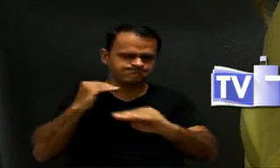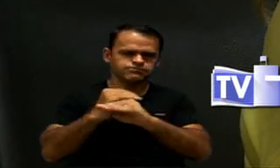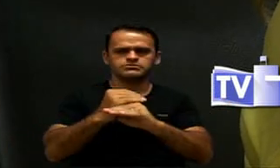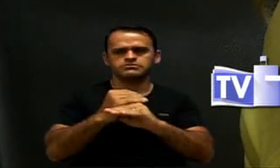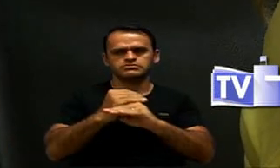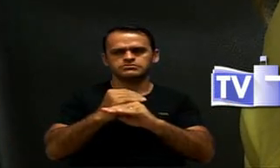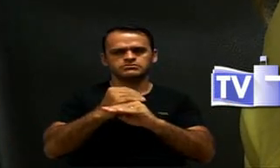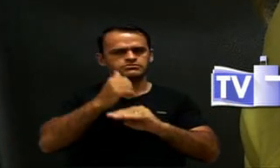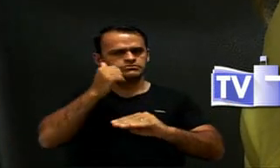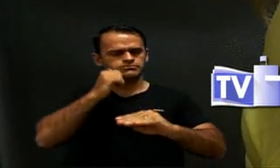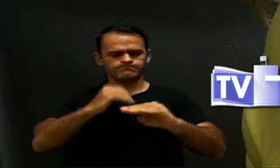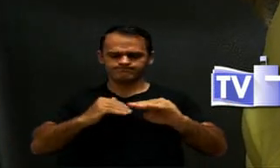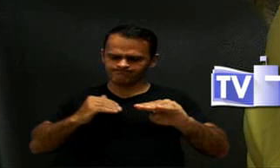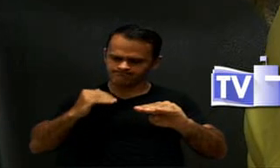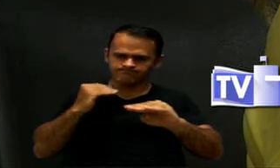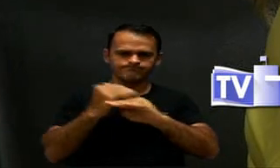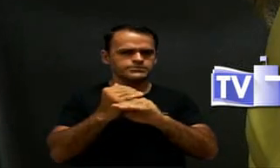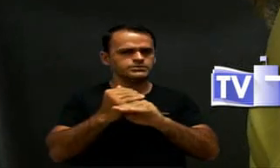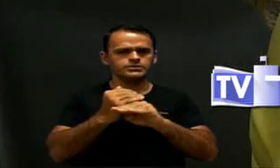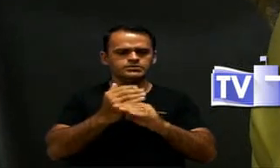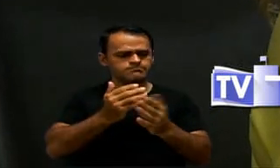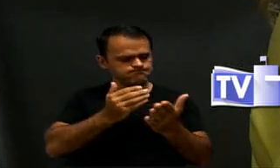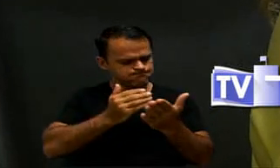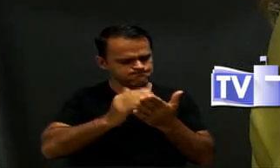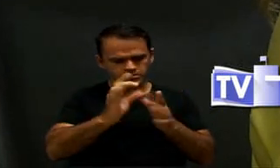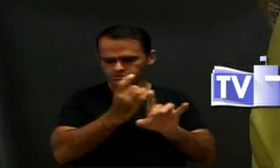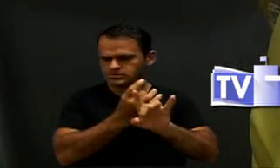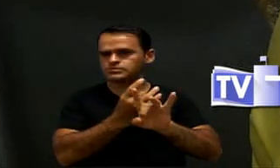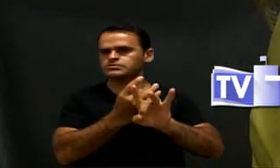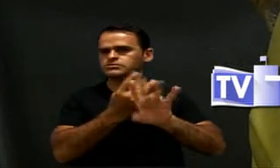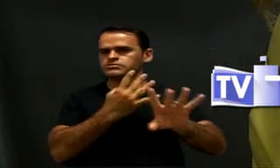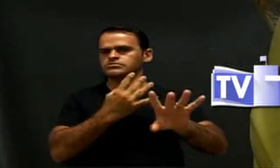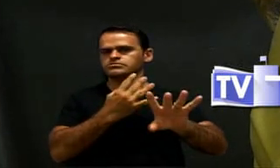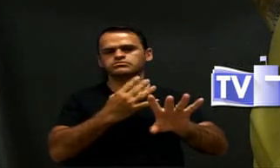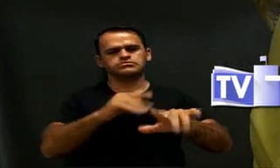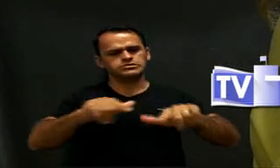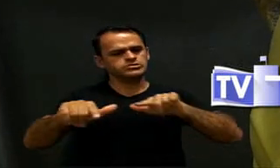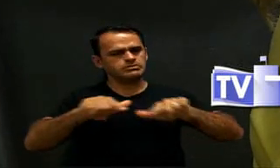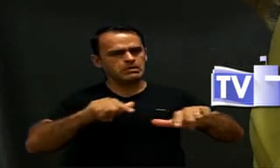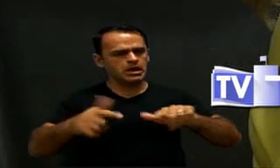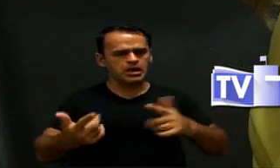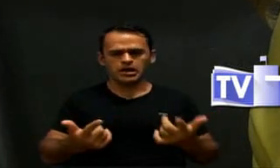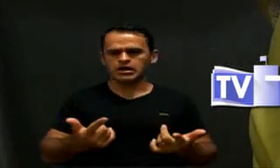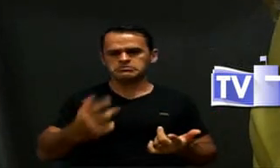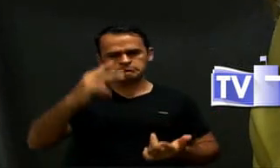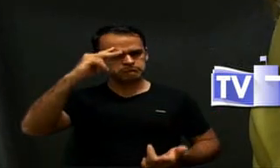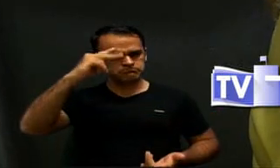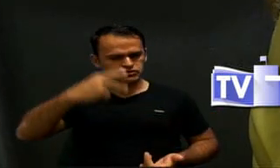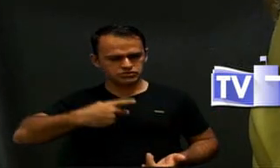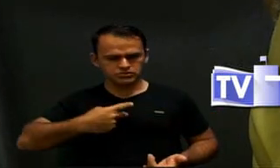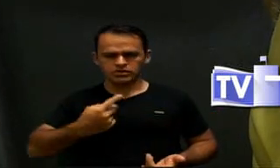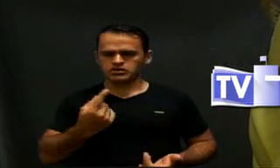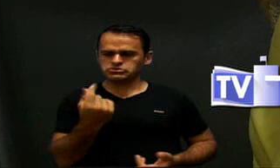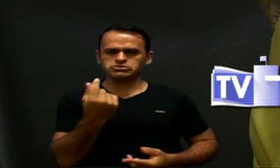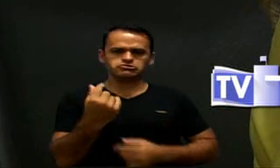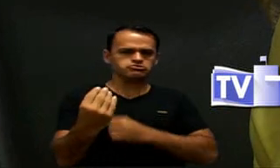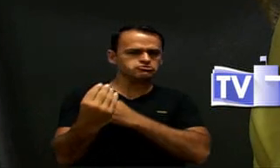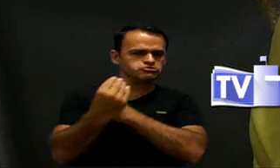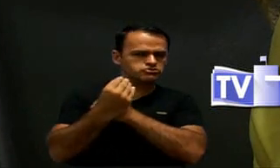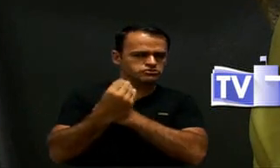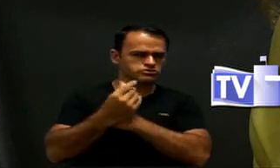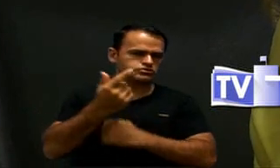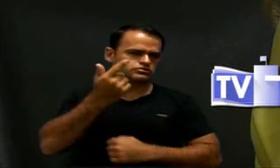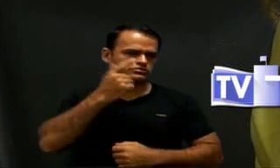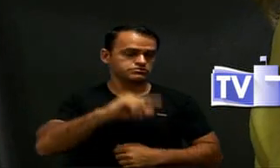tenha uma independência financeira, para que tudo isso se acabe. E as